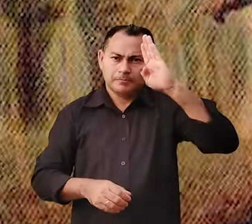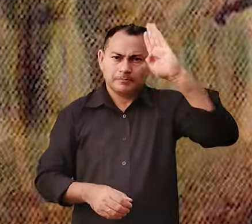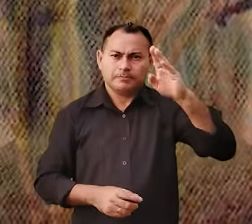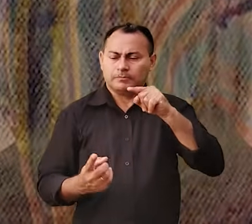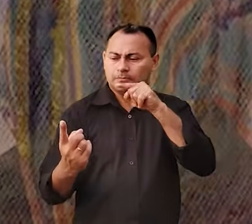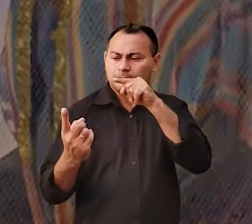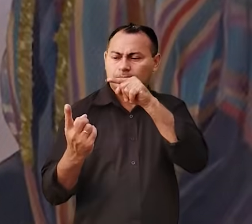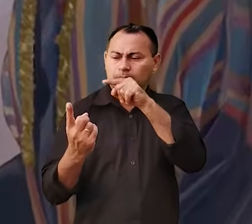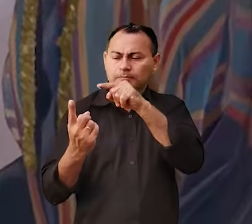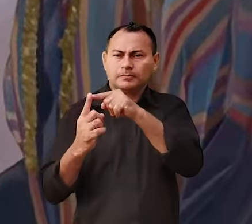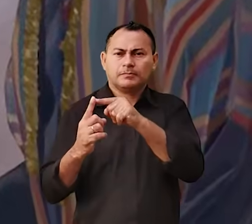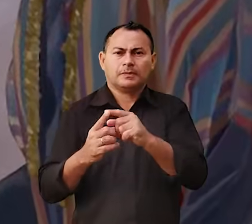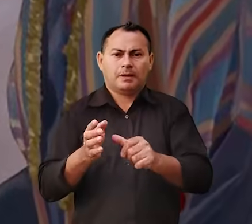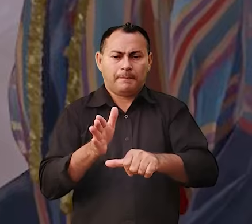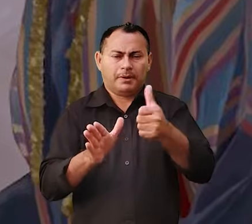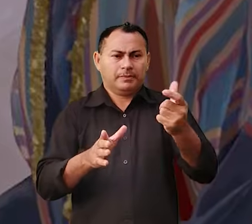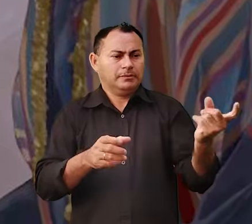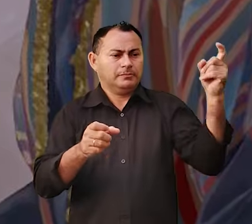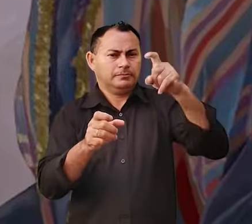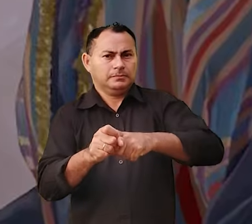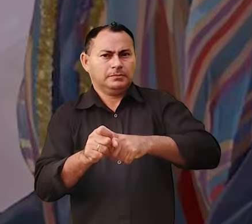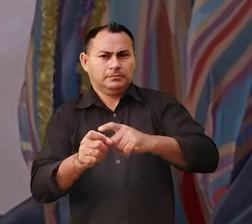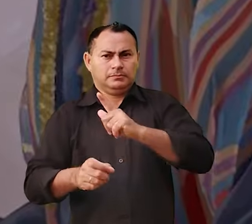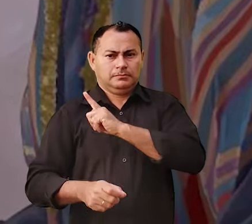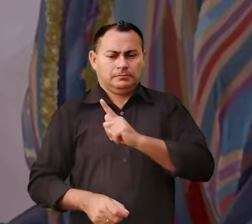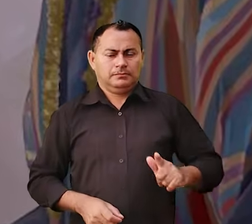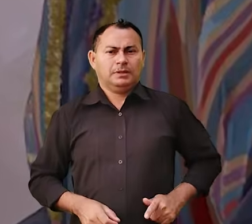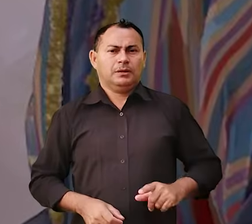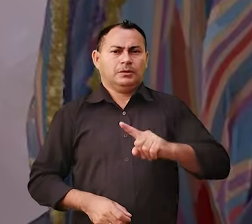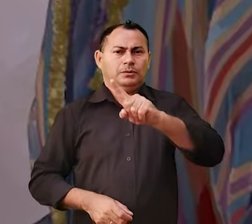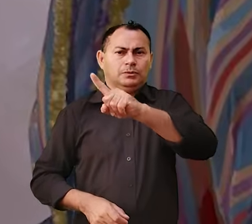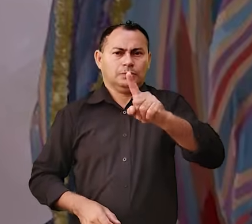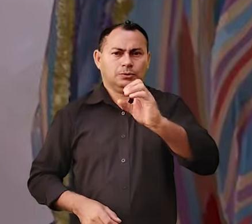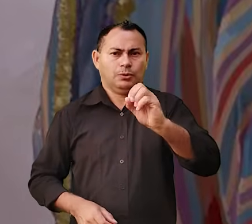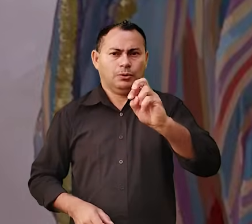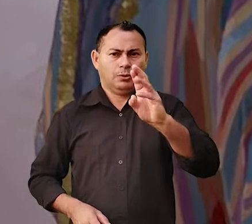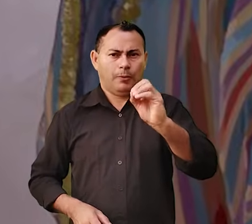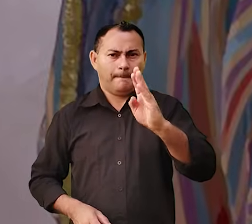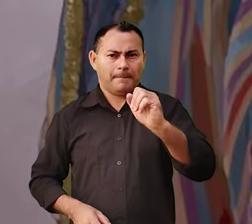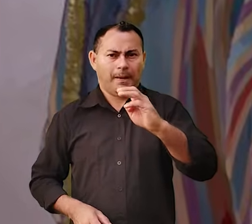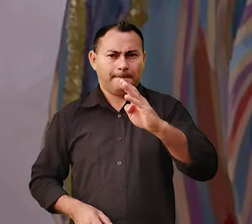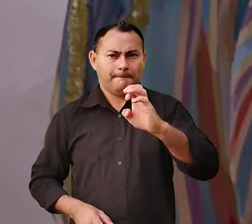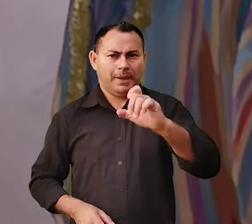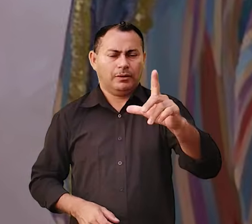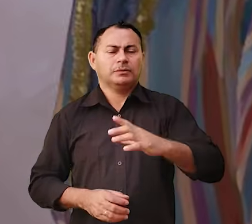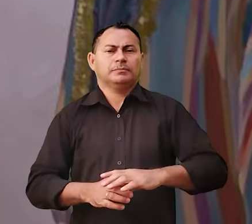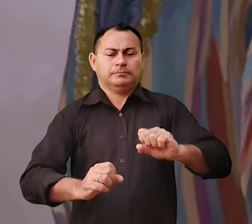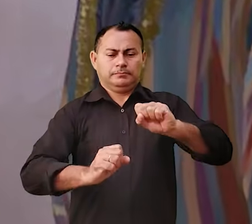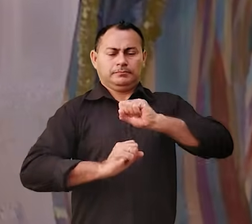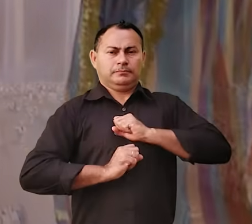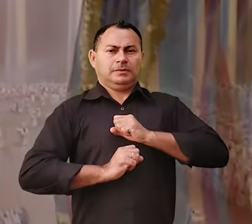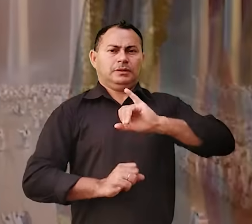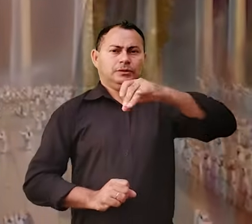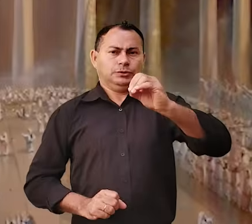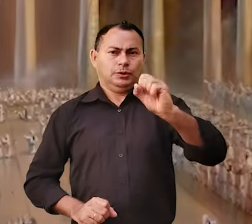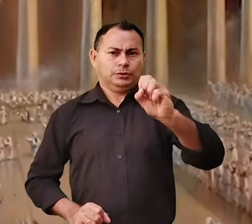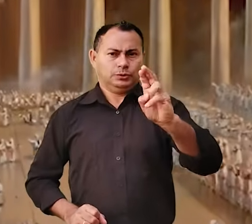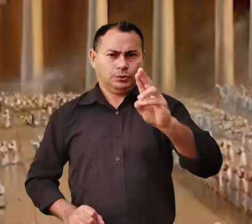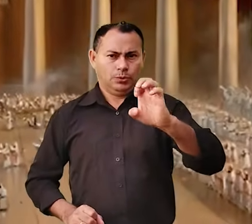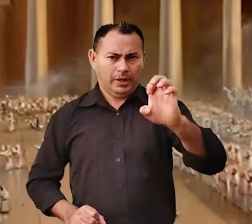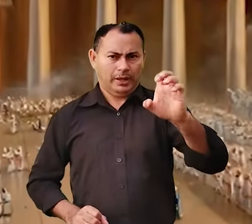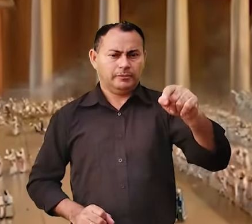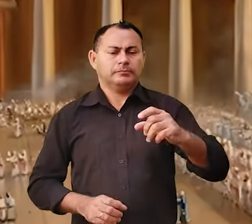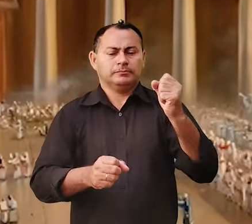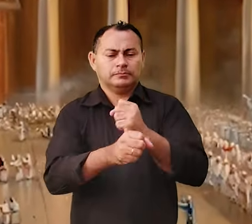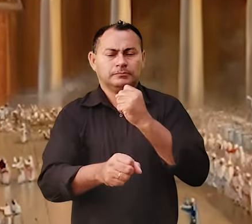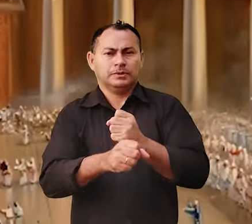O principal objetivo do primeiro retorno sob o governo de Zorobabel e do sumo sacerdote Josué era a reconstrução